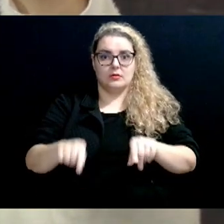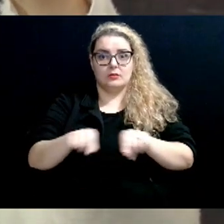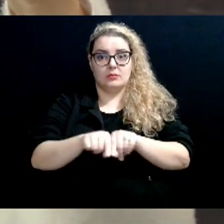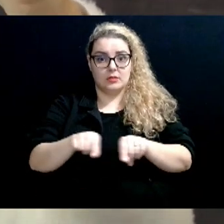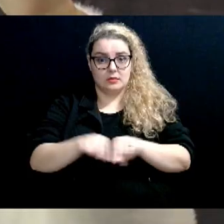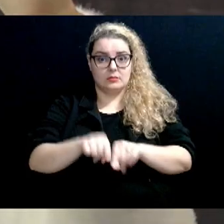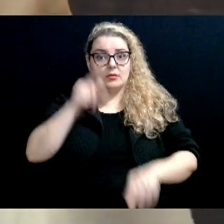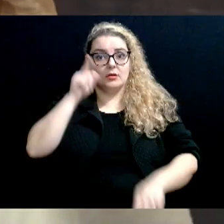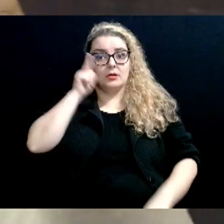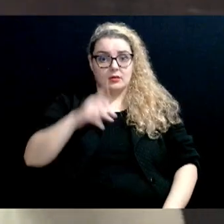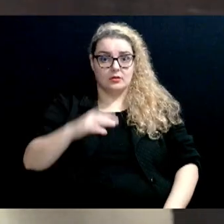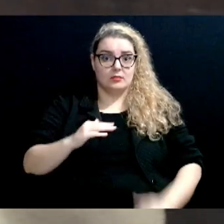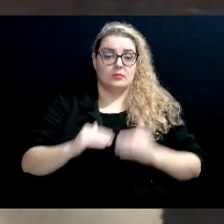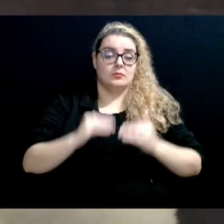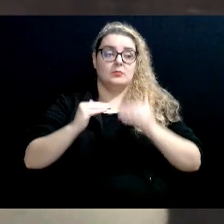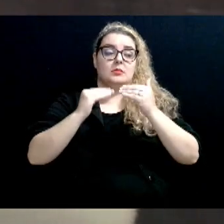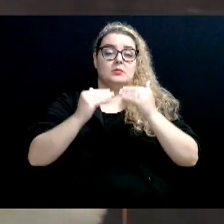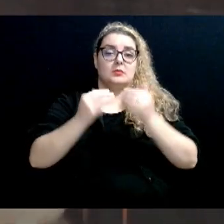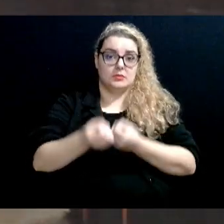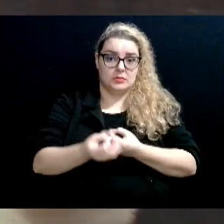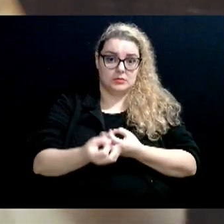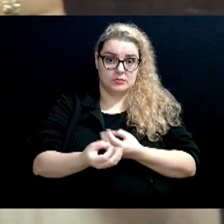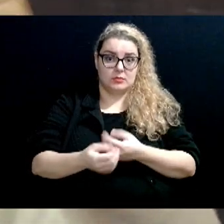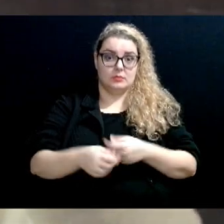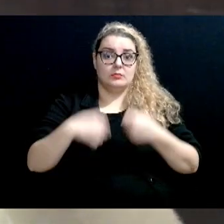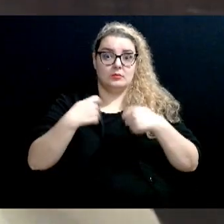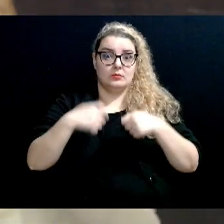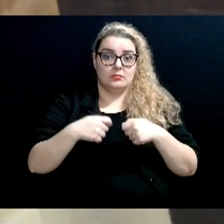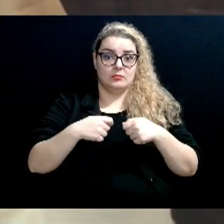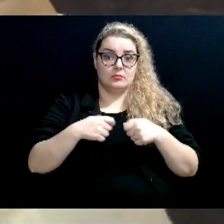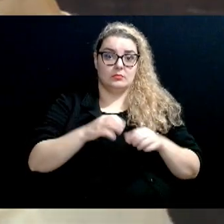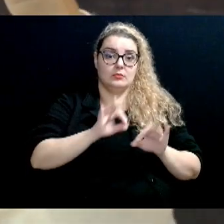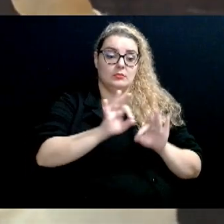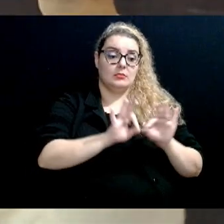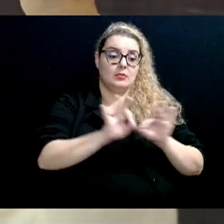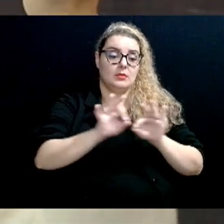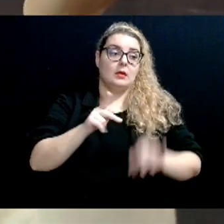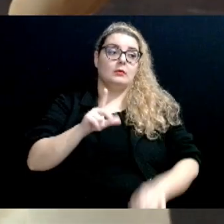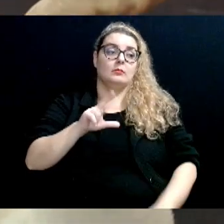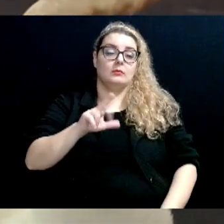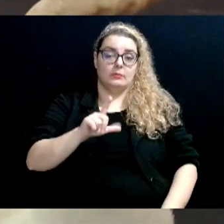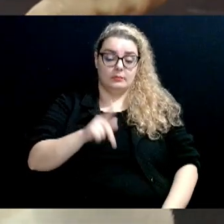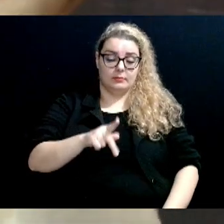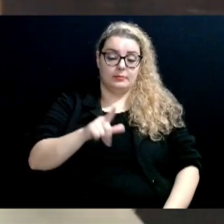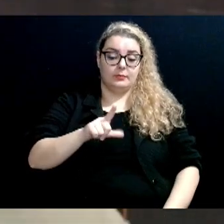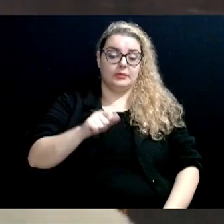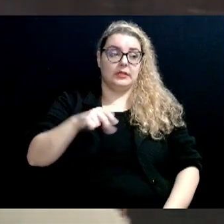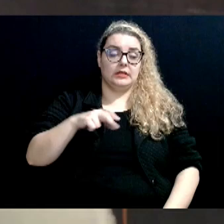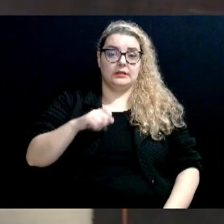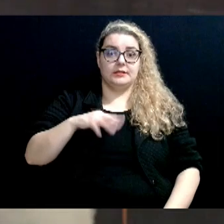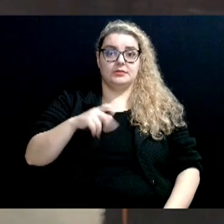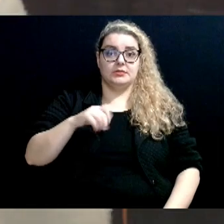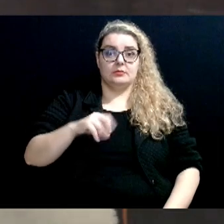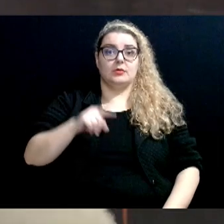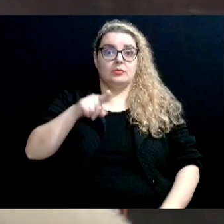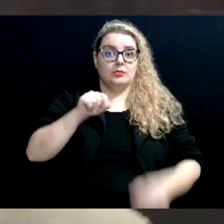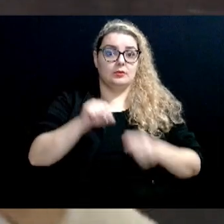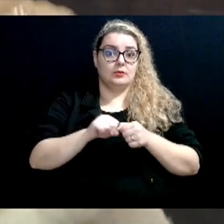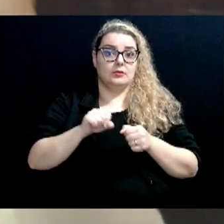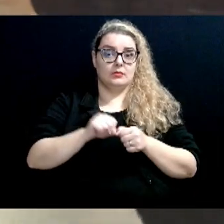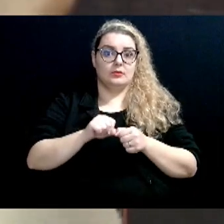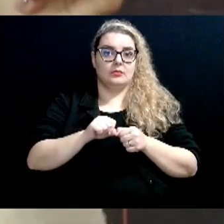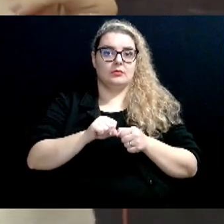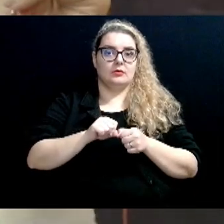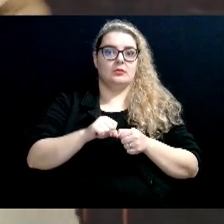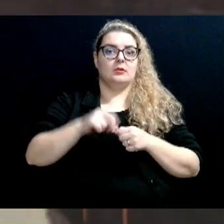recuperar bem essa informação, você precisa ter um planejamento. Então o que você está fazendo é associar